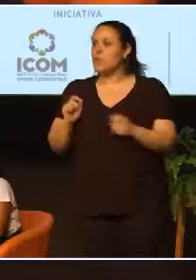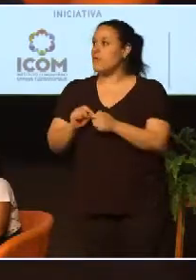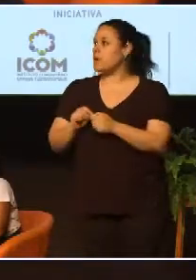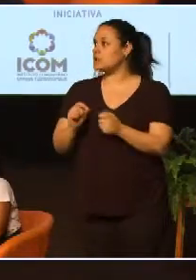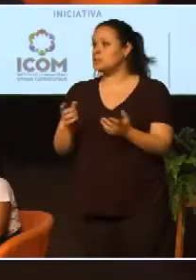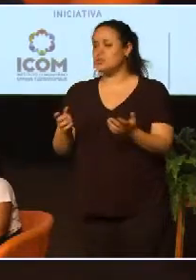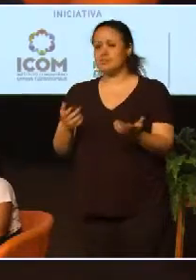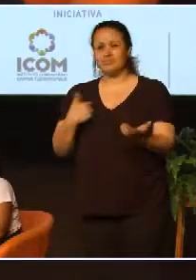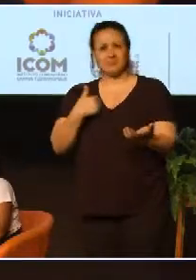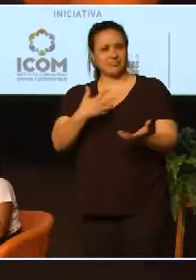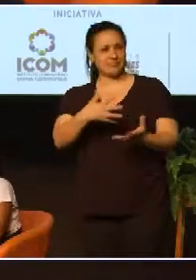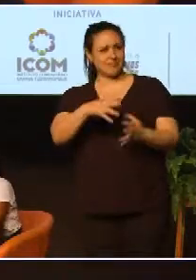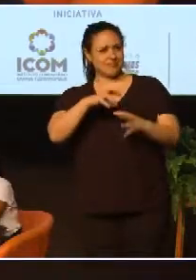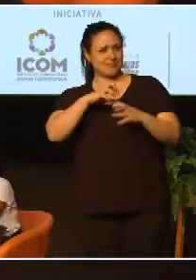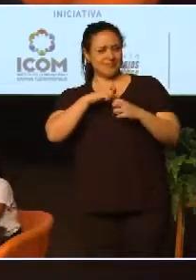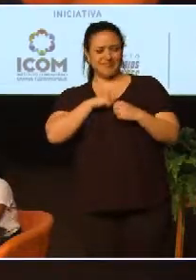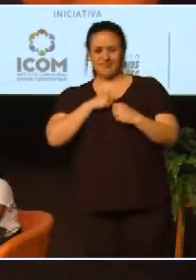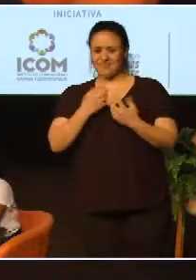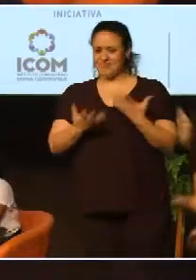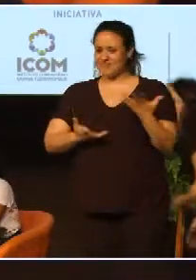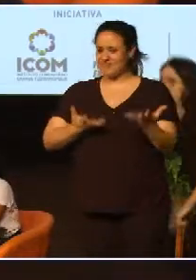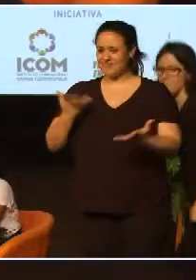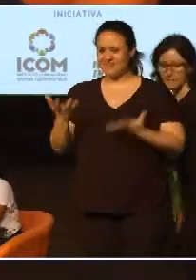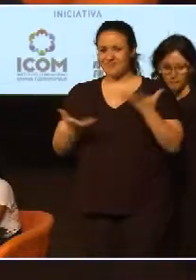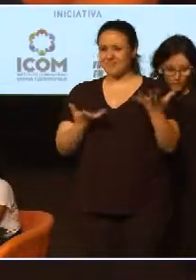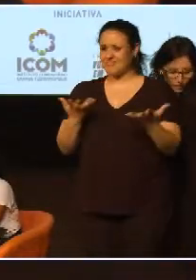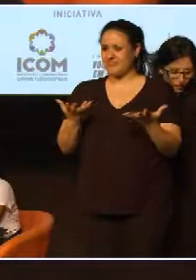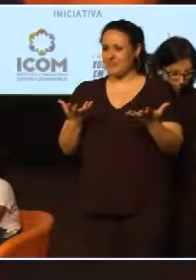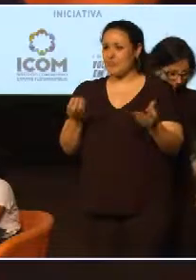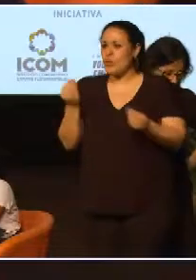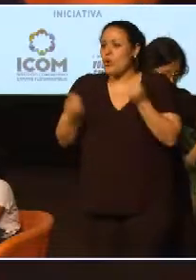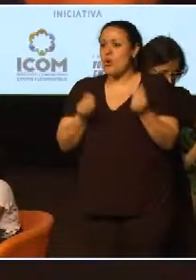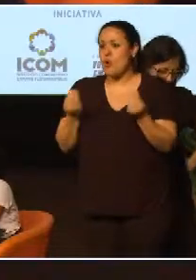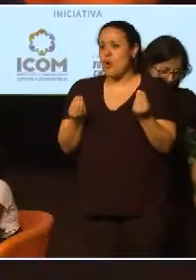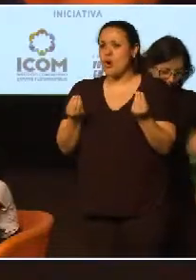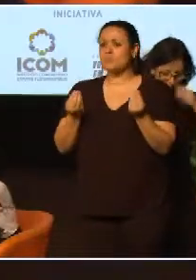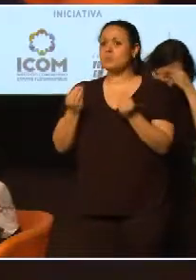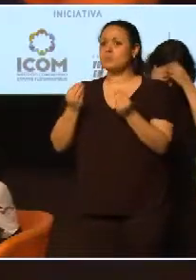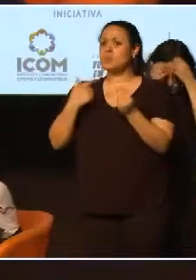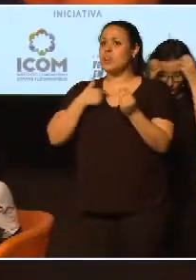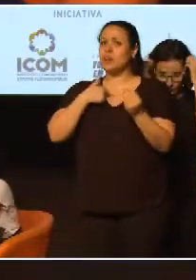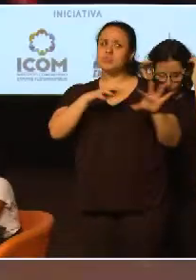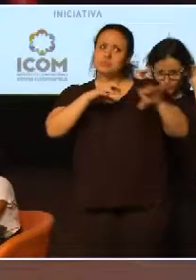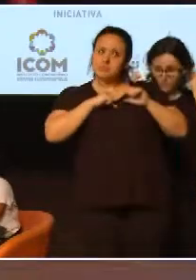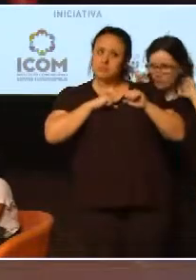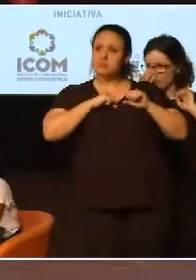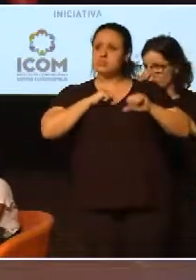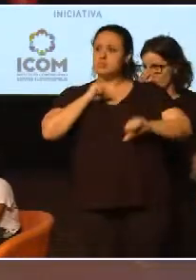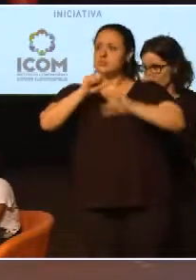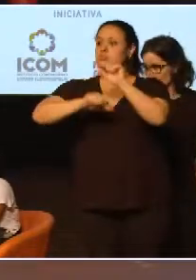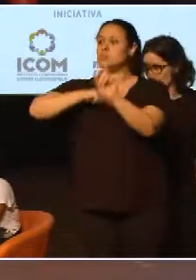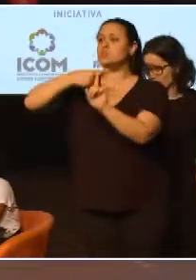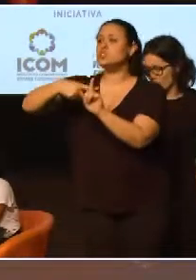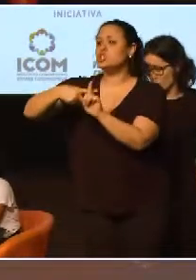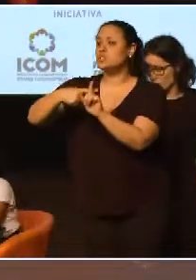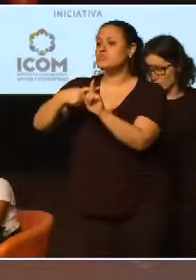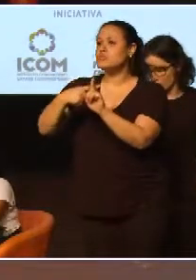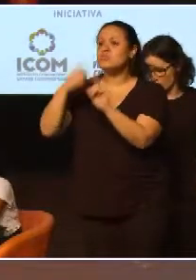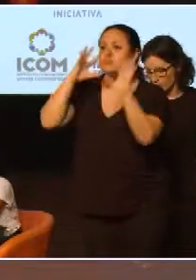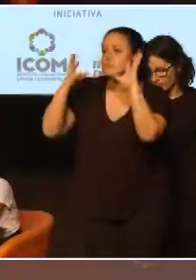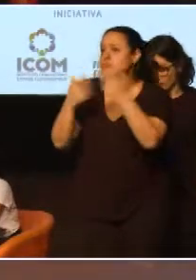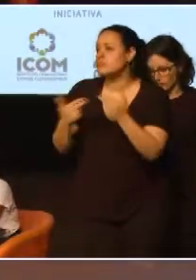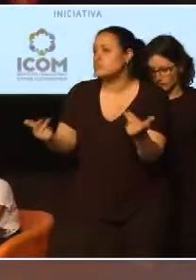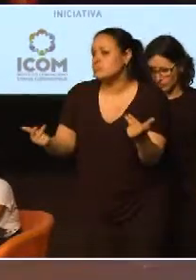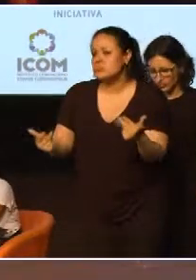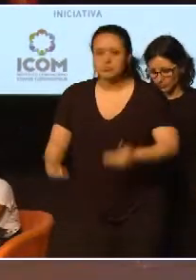forma, interiorizei isso e transformei isso numa questão positiva, né? Como é que se transforma isso? E eu tive que, no processo